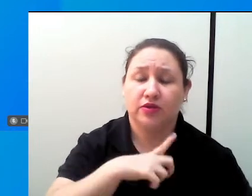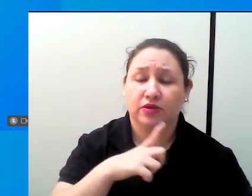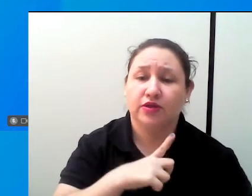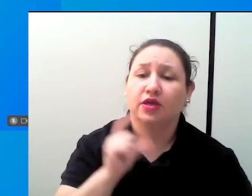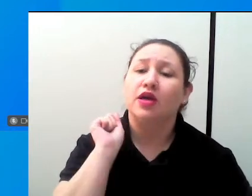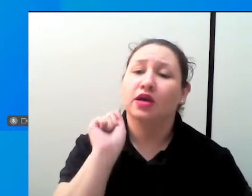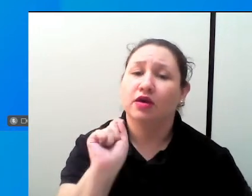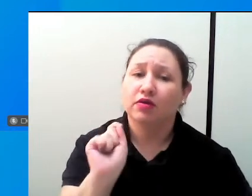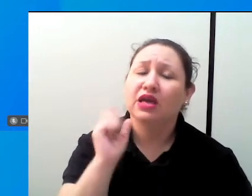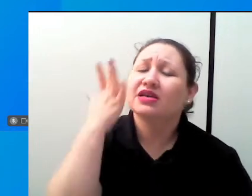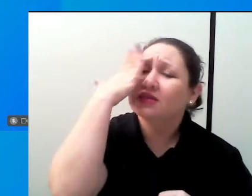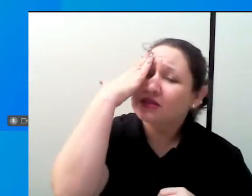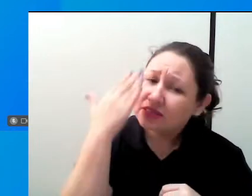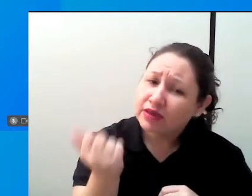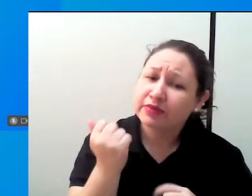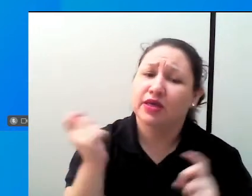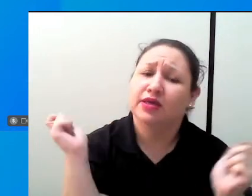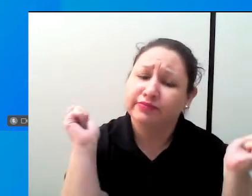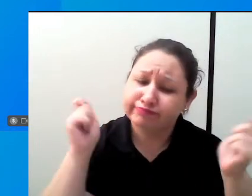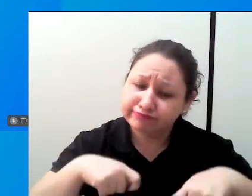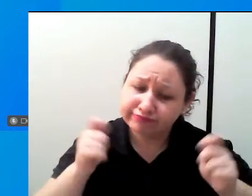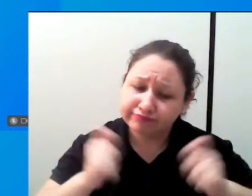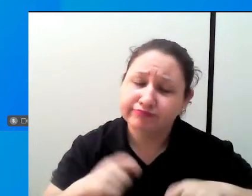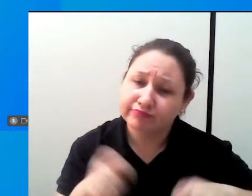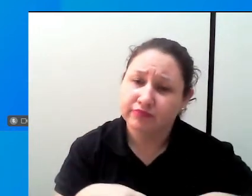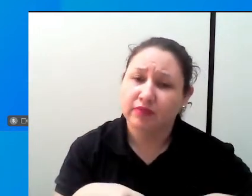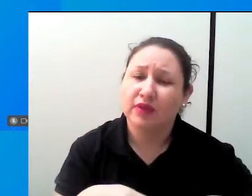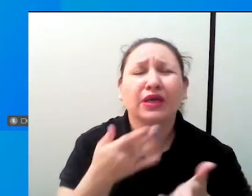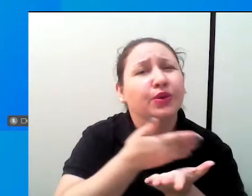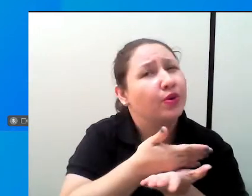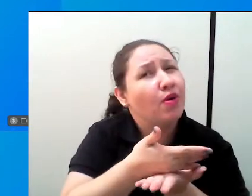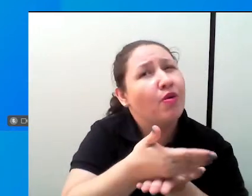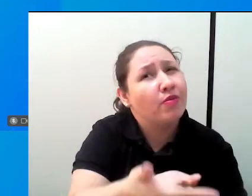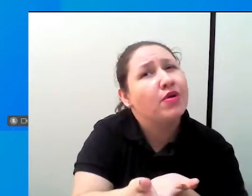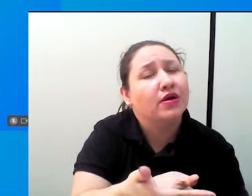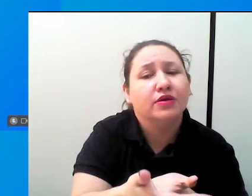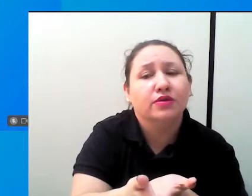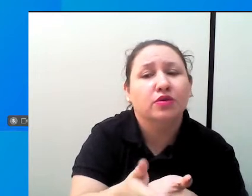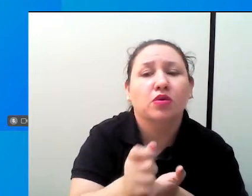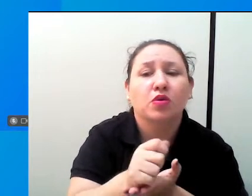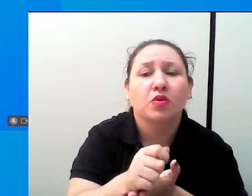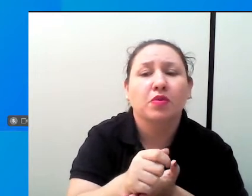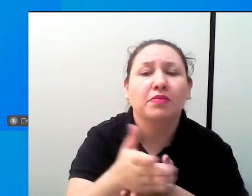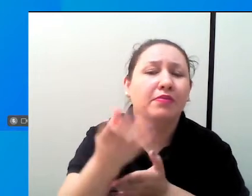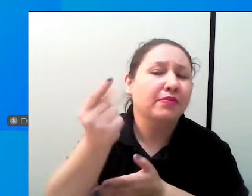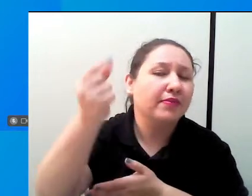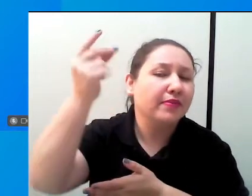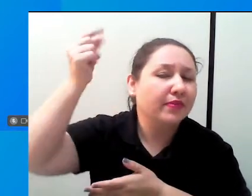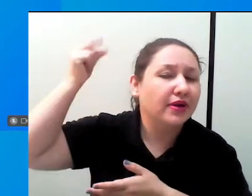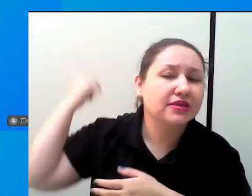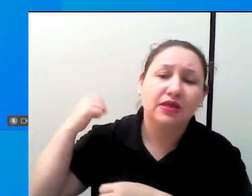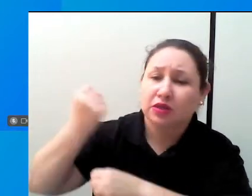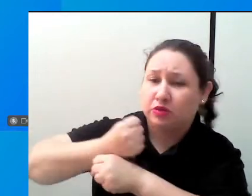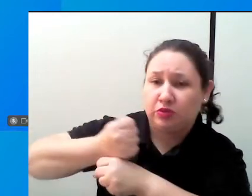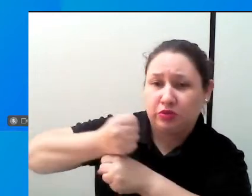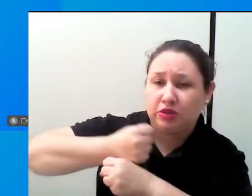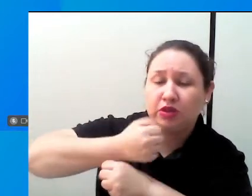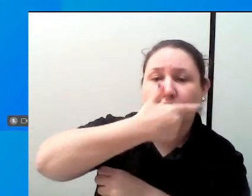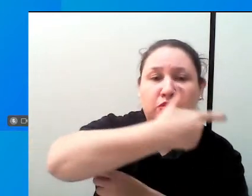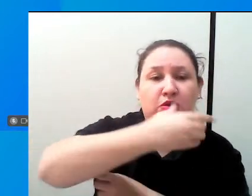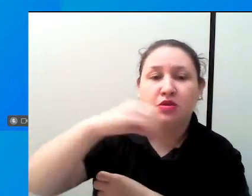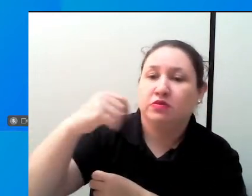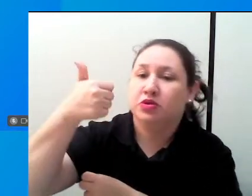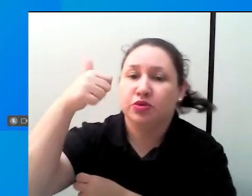curricularização da extensão, que iniciou, no âmbito do IFAC, Lá em 2018, né,